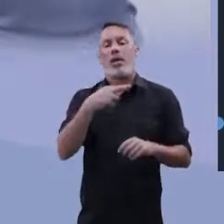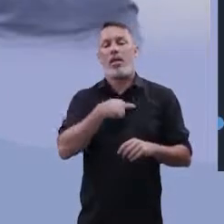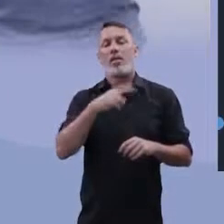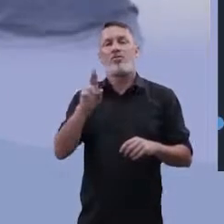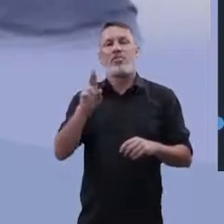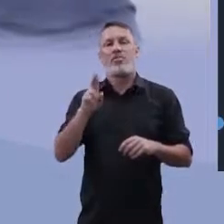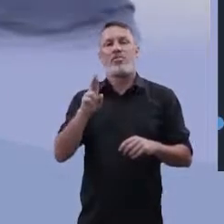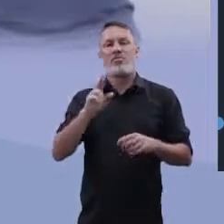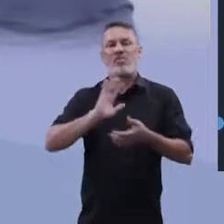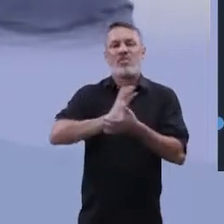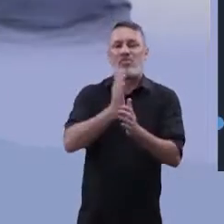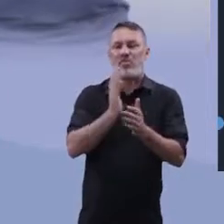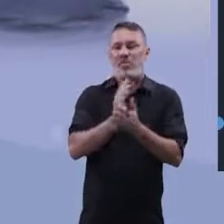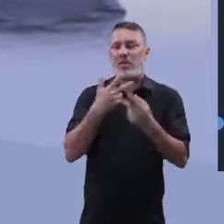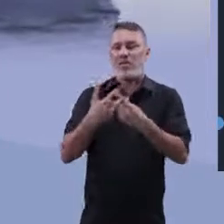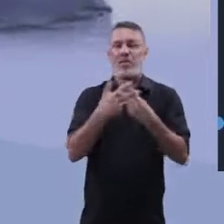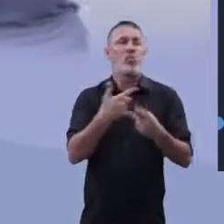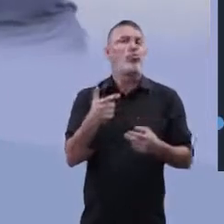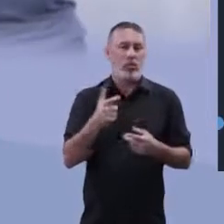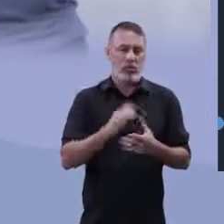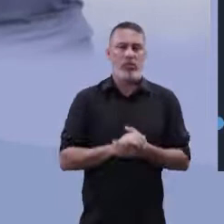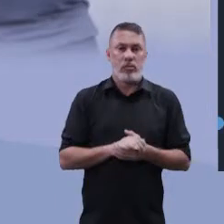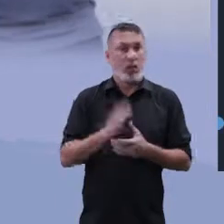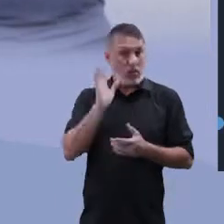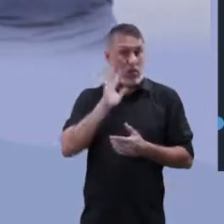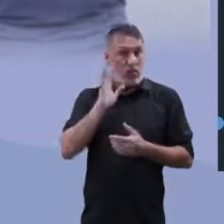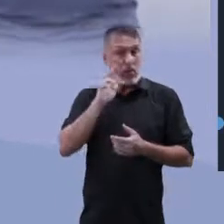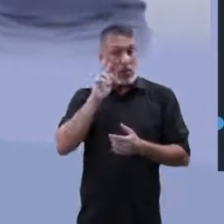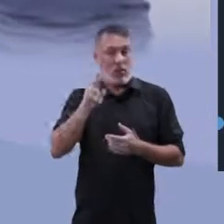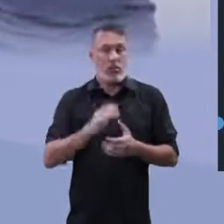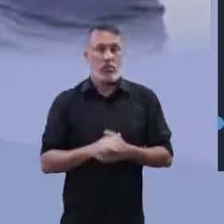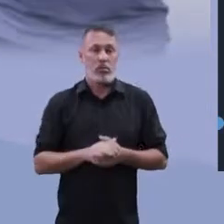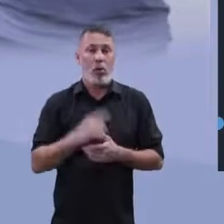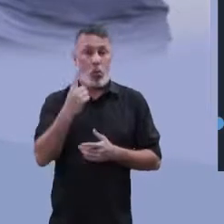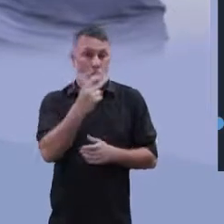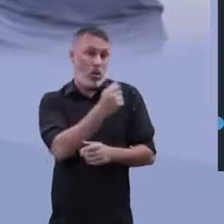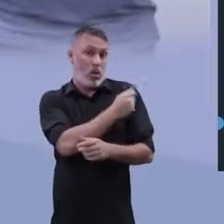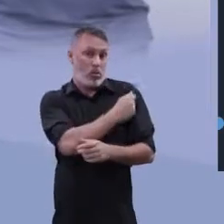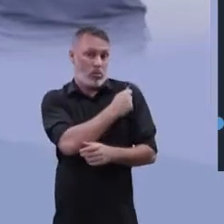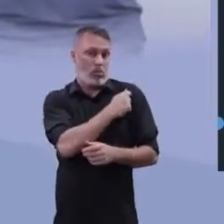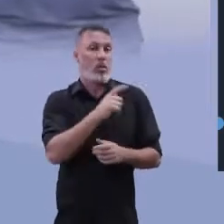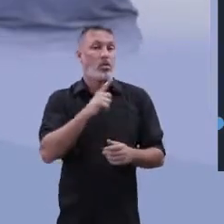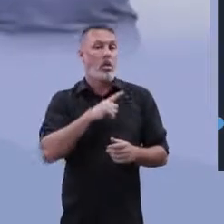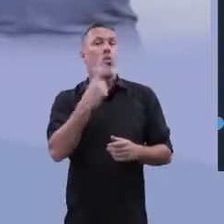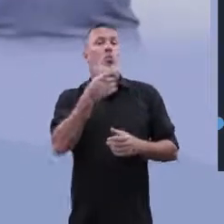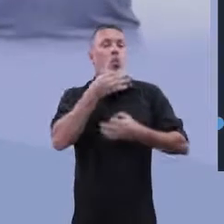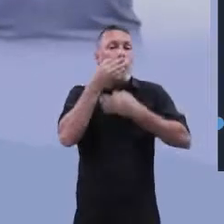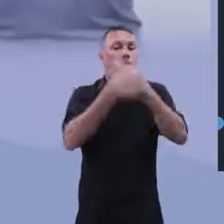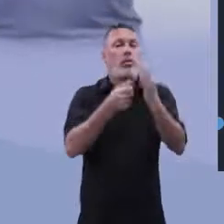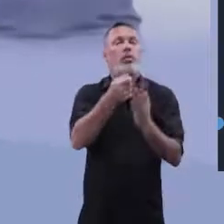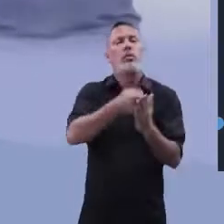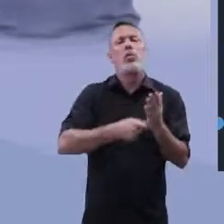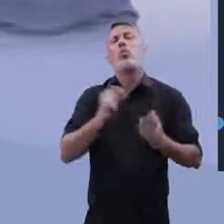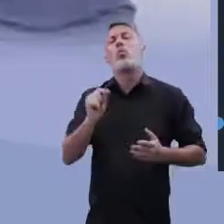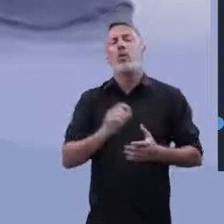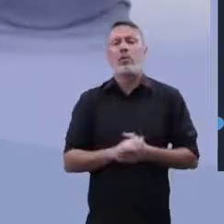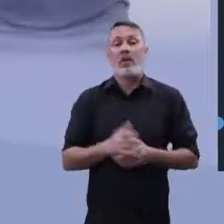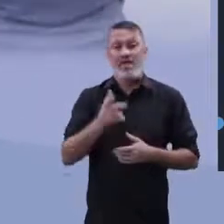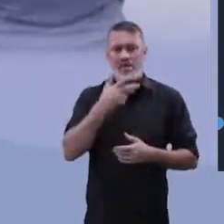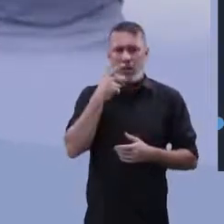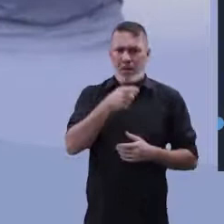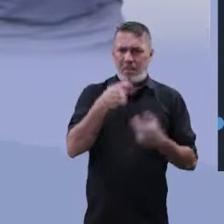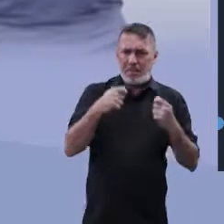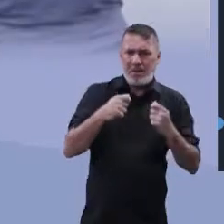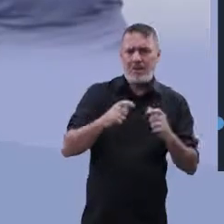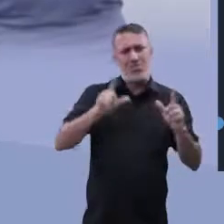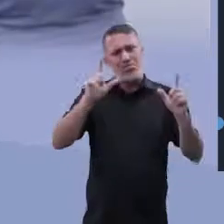intolerância religiosa. Olha que legal. Um texto, o aluno percorreu a seguinte temática, né? A seguinte argumentação. Ele falou que,